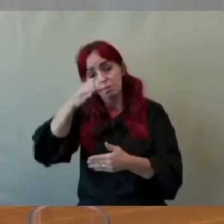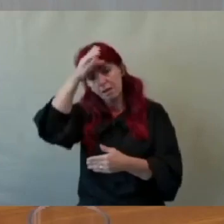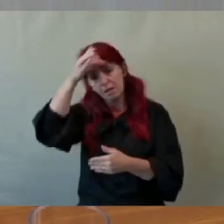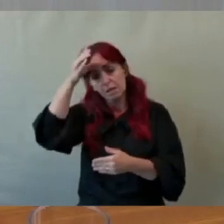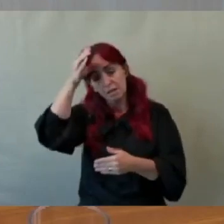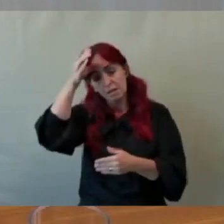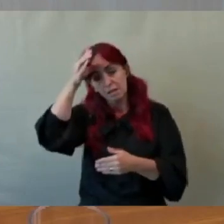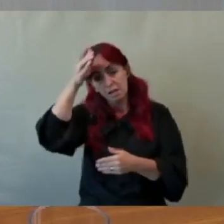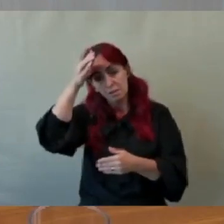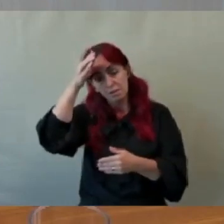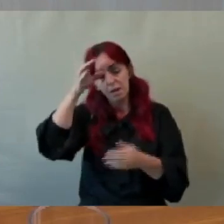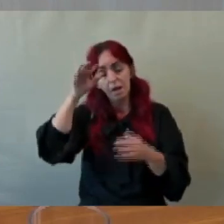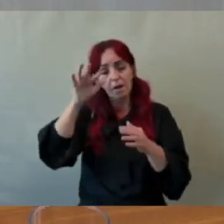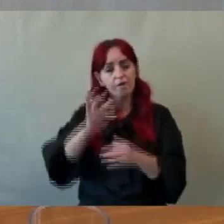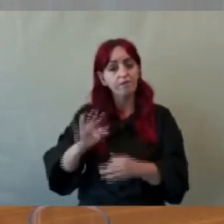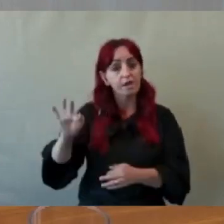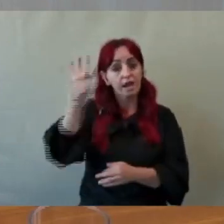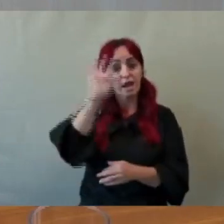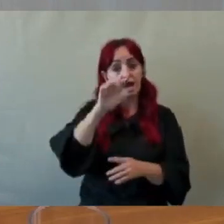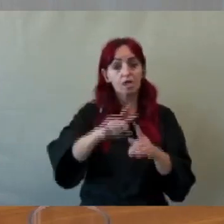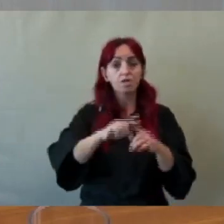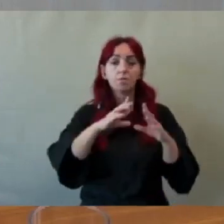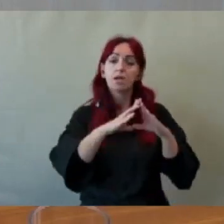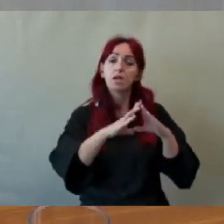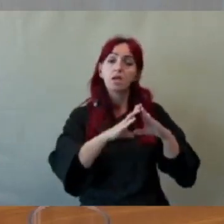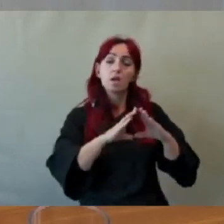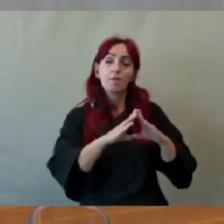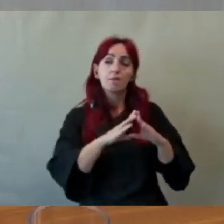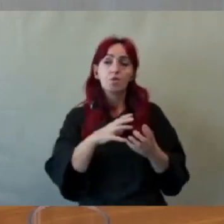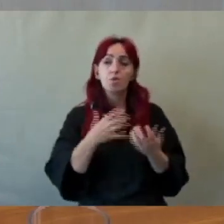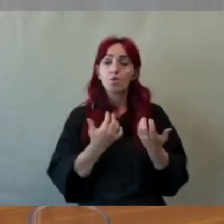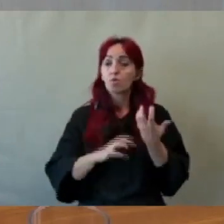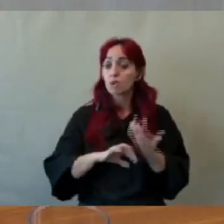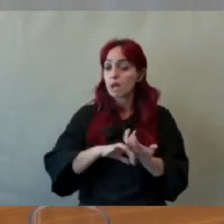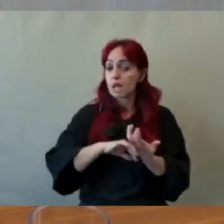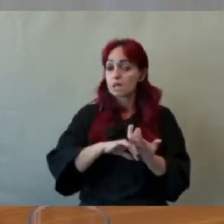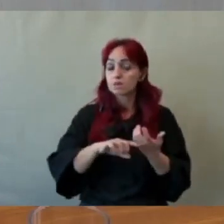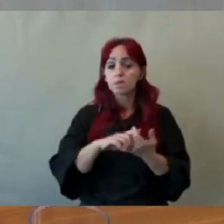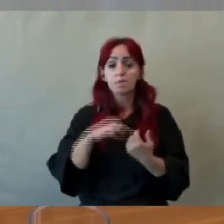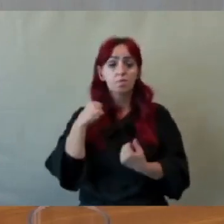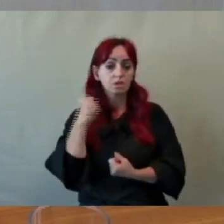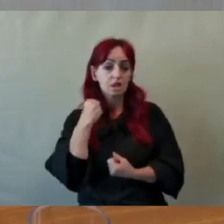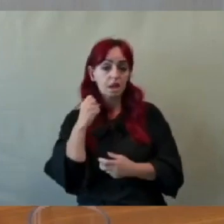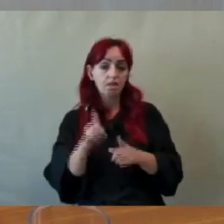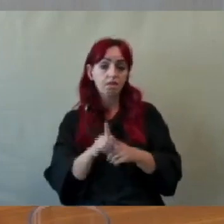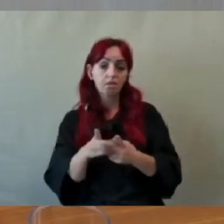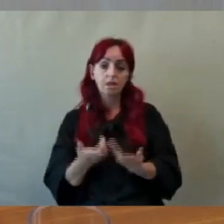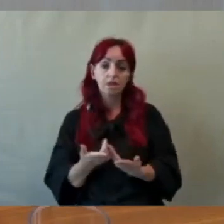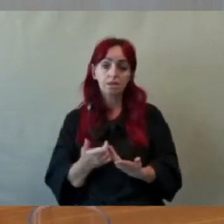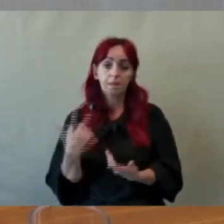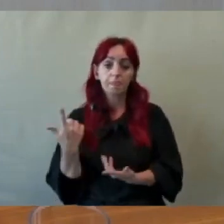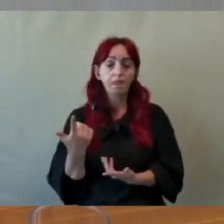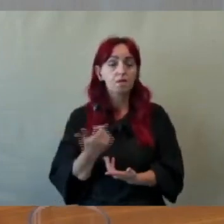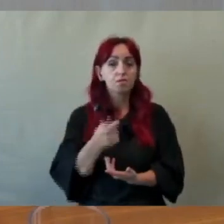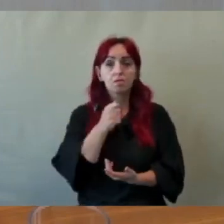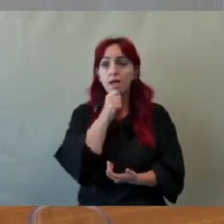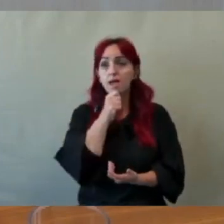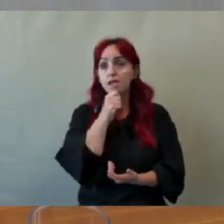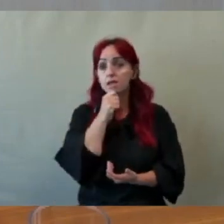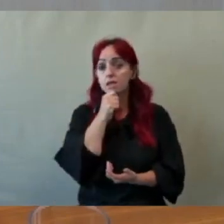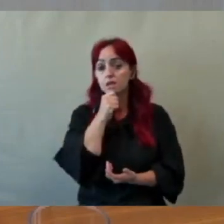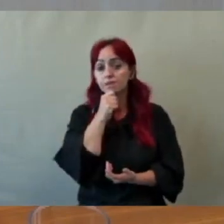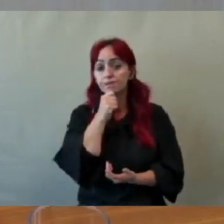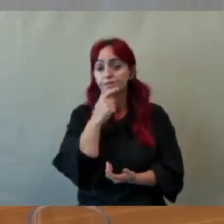Câmara Federal, né, para o Congresso, para o Senado, e a gente ainda não estabeleceu que